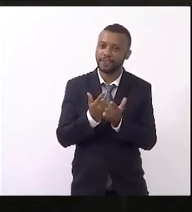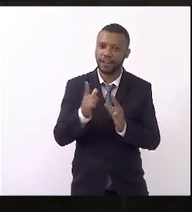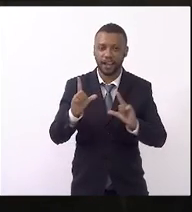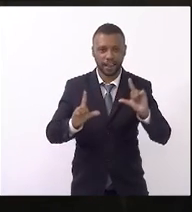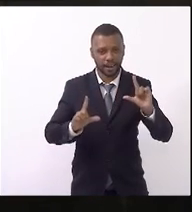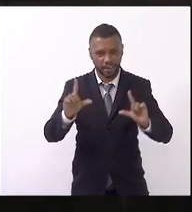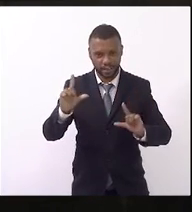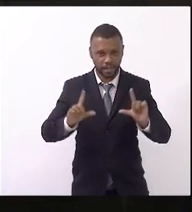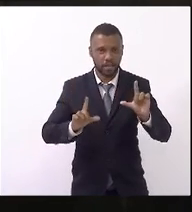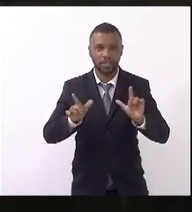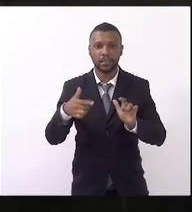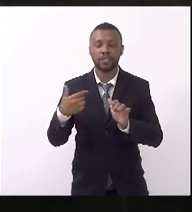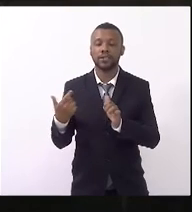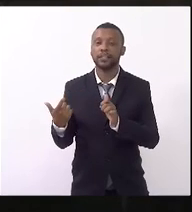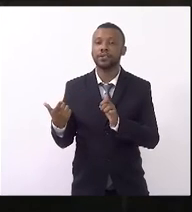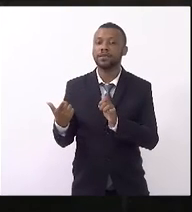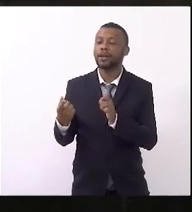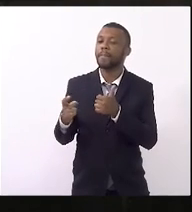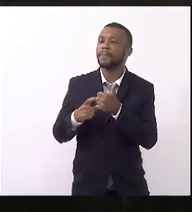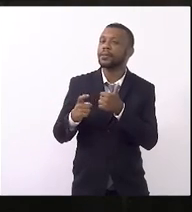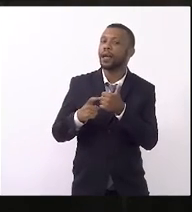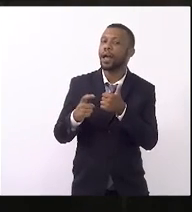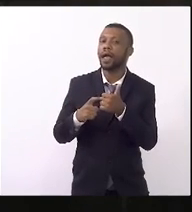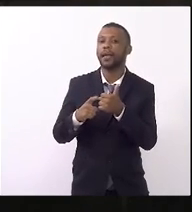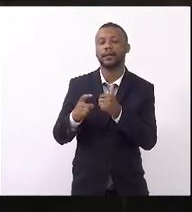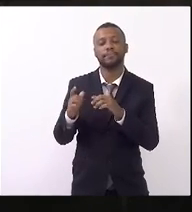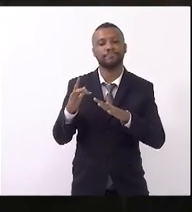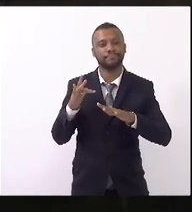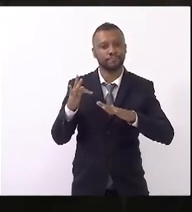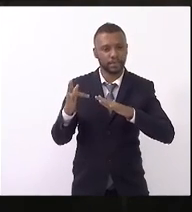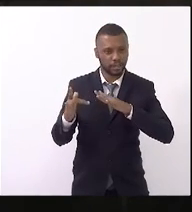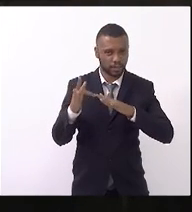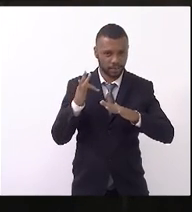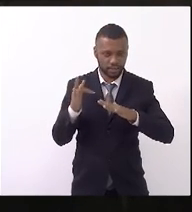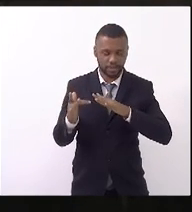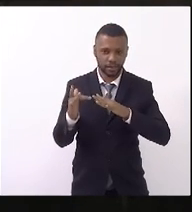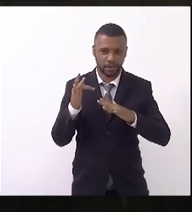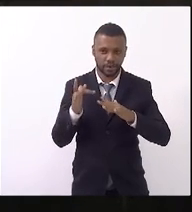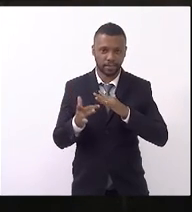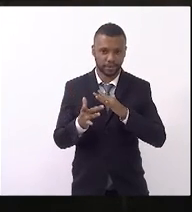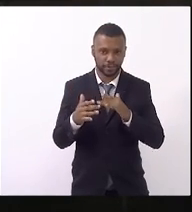seguem pelas redes sociais,